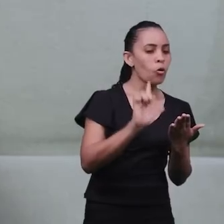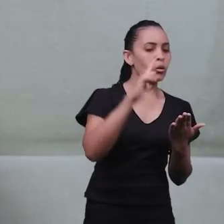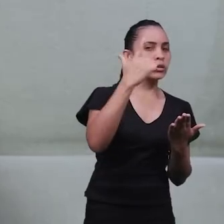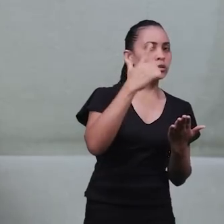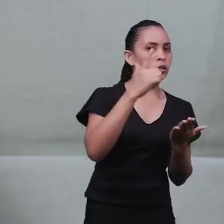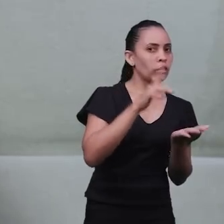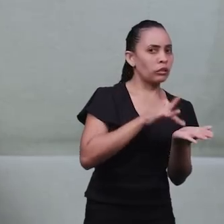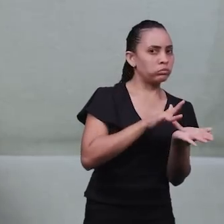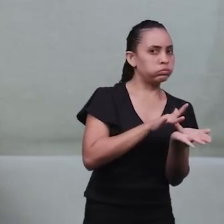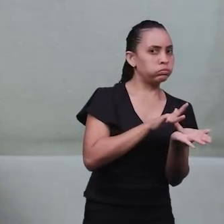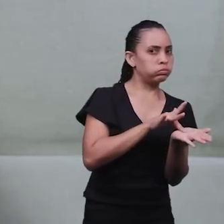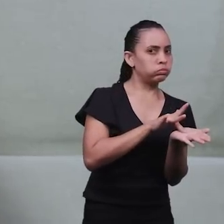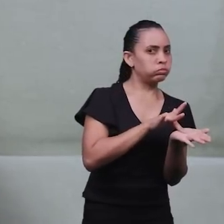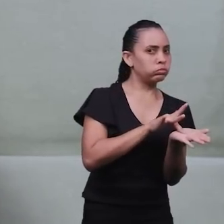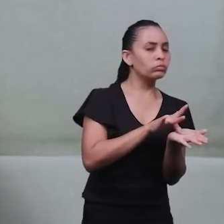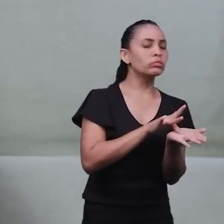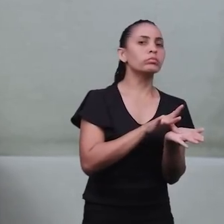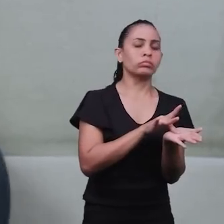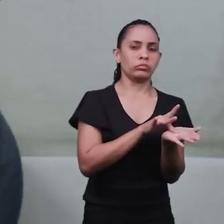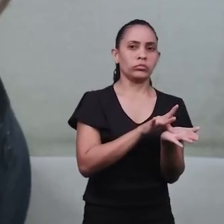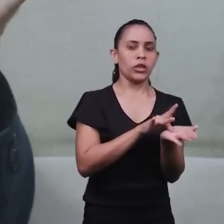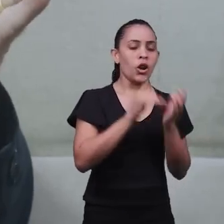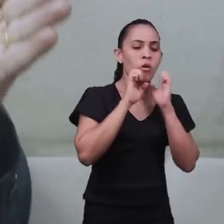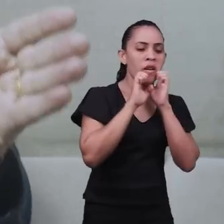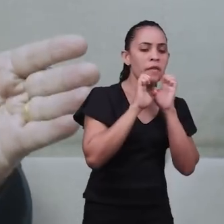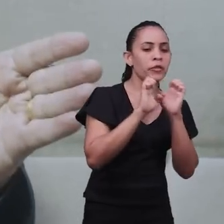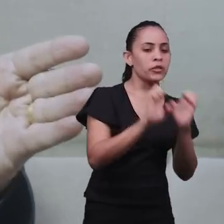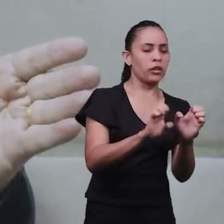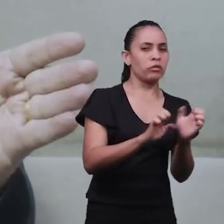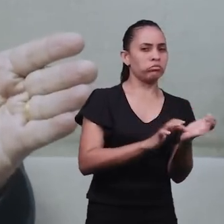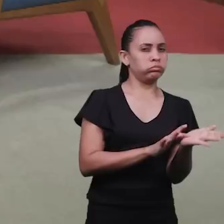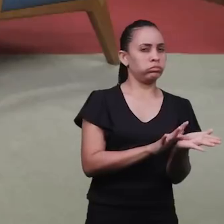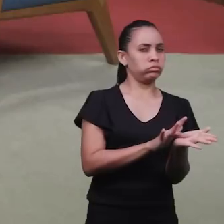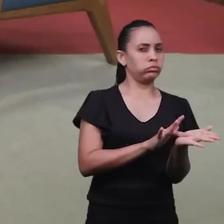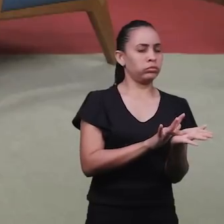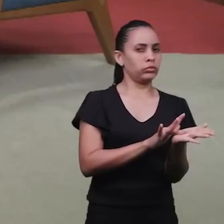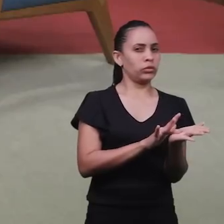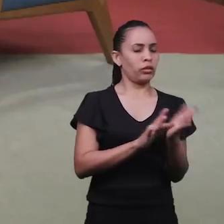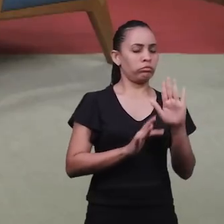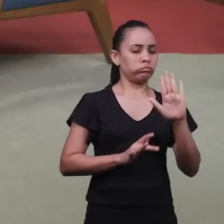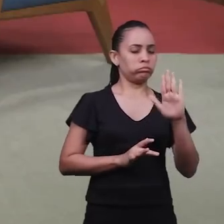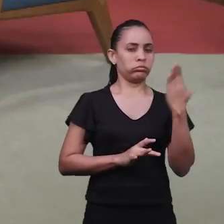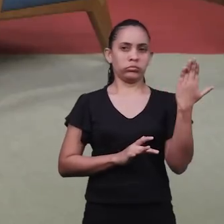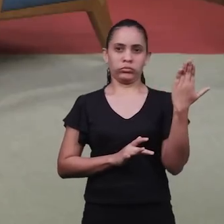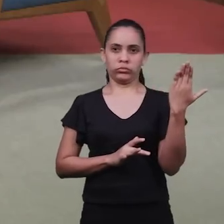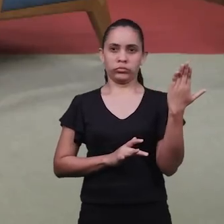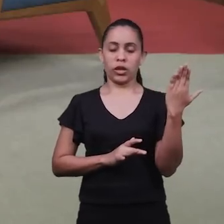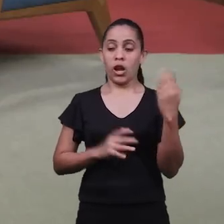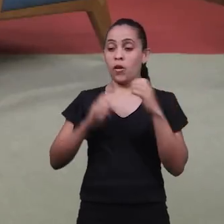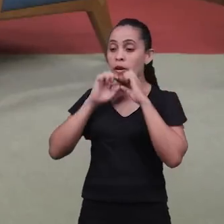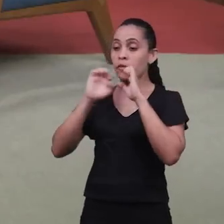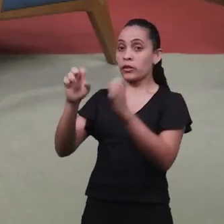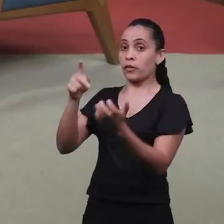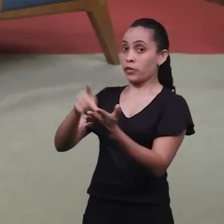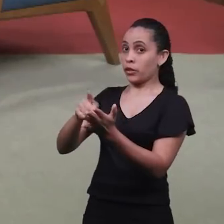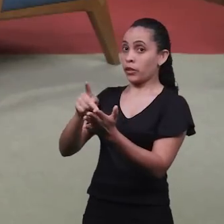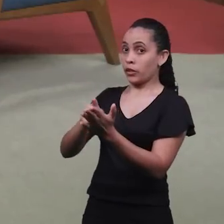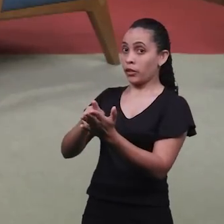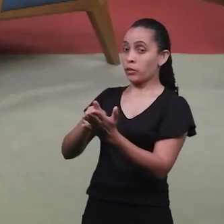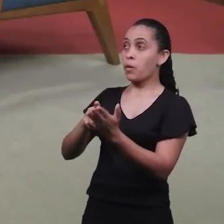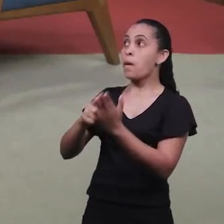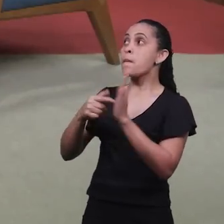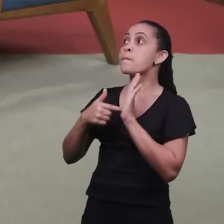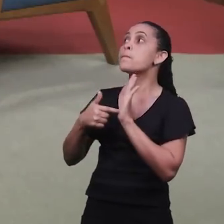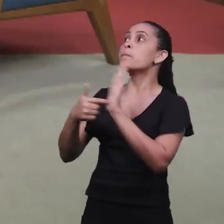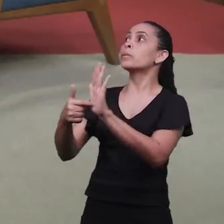não é o evangelho verdadeiro. Porque o evangelho verdadeiro, ele só aponta para a vida eterna. Amém.